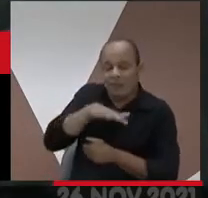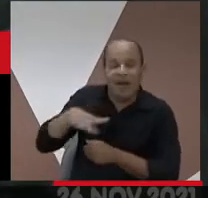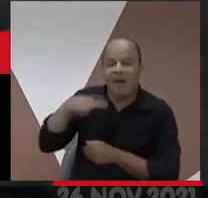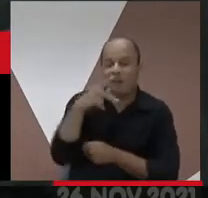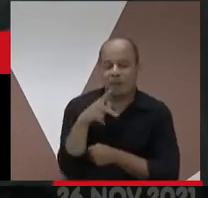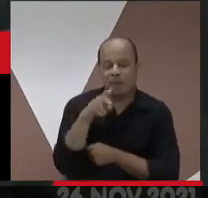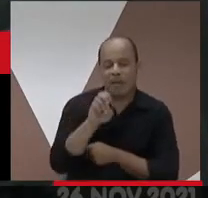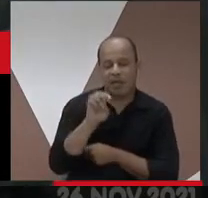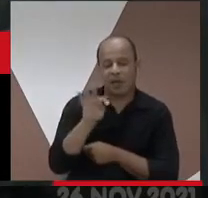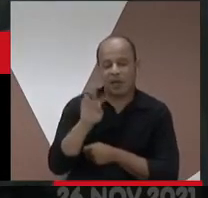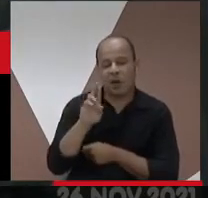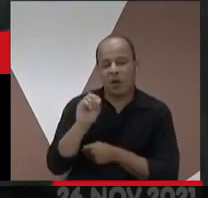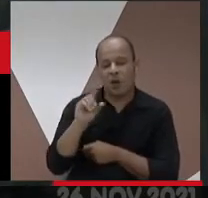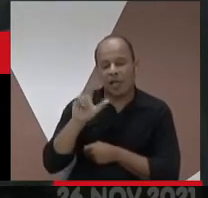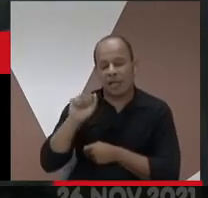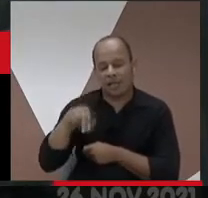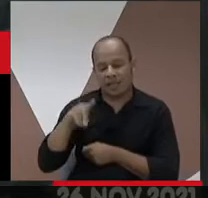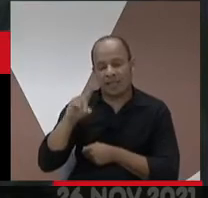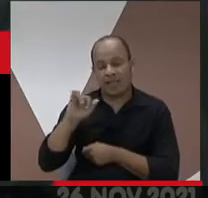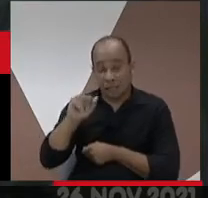Via Expressa,